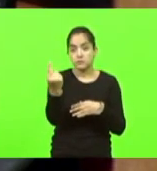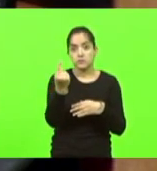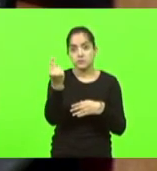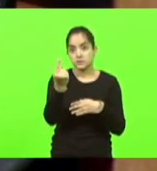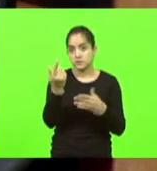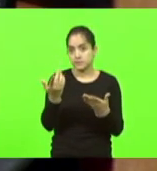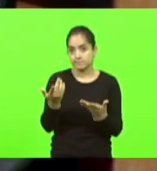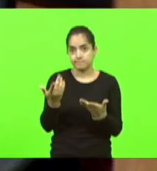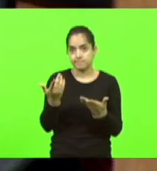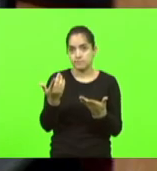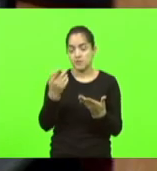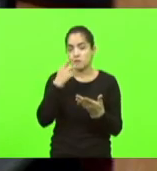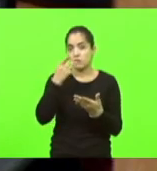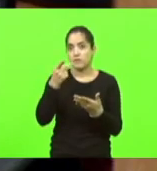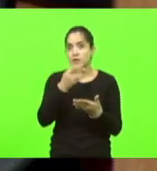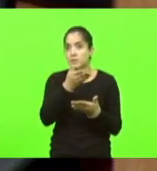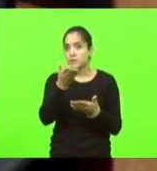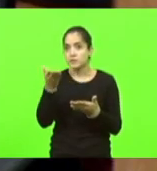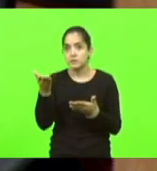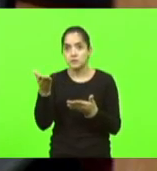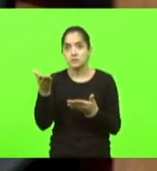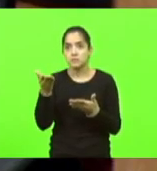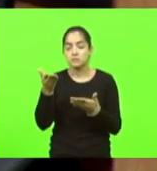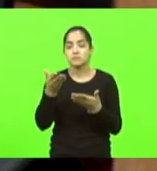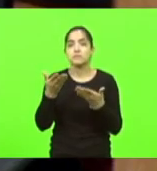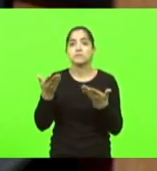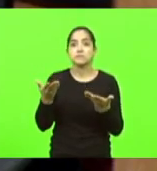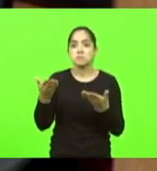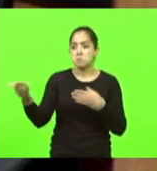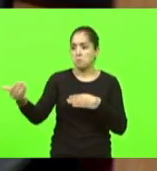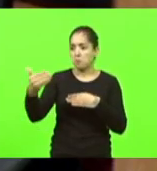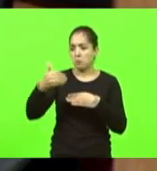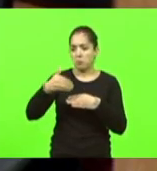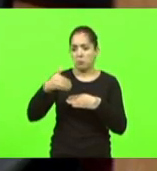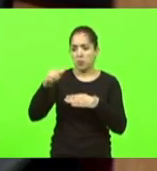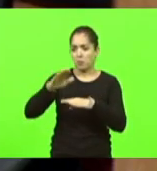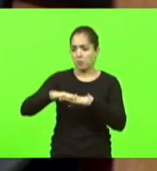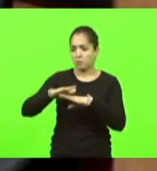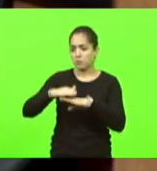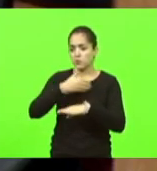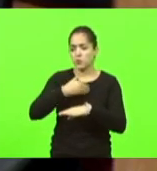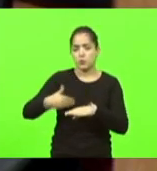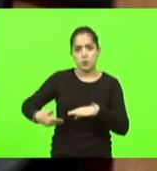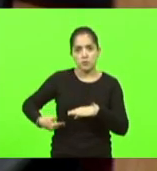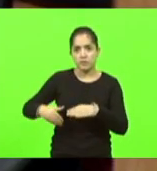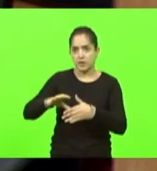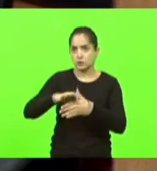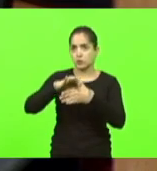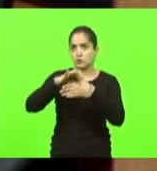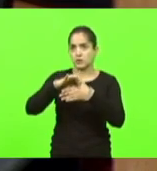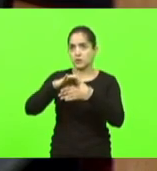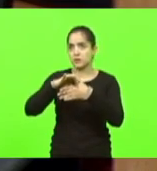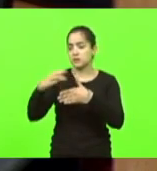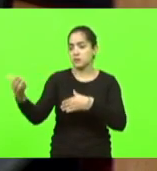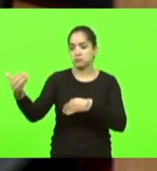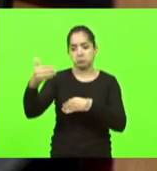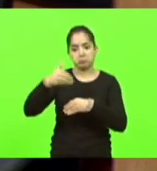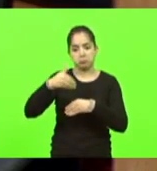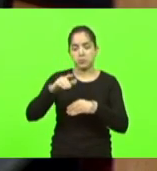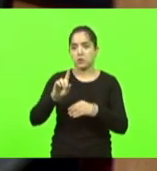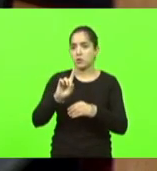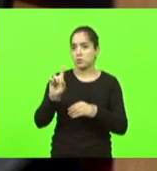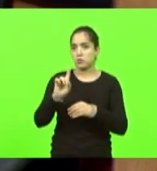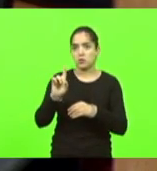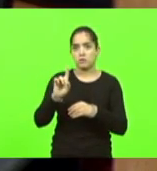e eu vou dizer vocês e por incrível que pareça nenhuma pessoa do governo nem o líder Jamilton meu colega que tá aqui